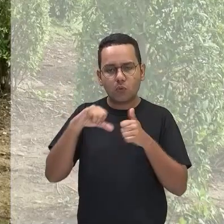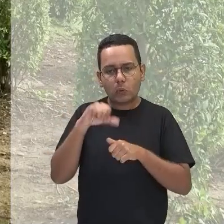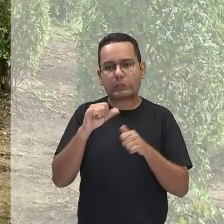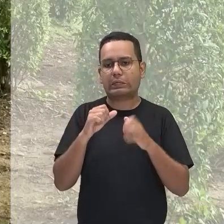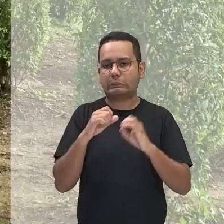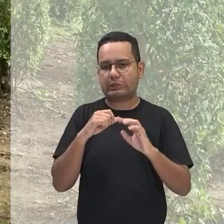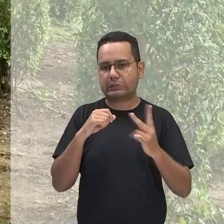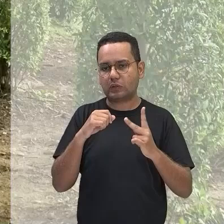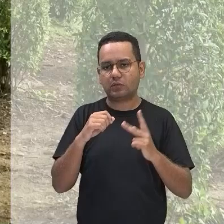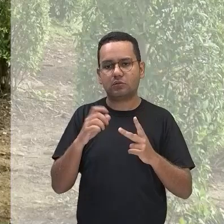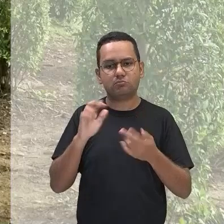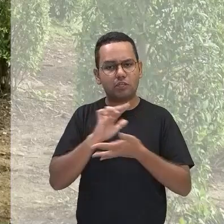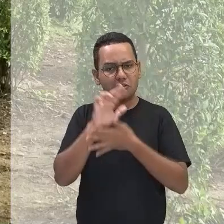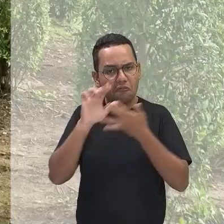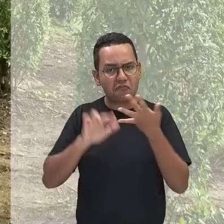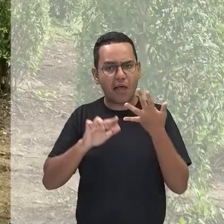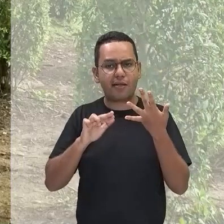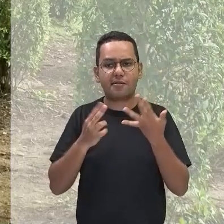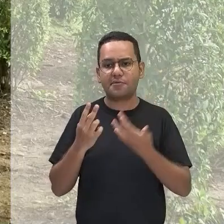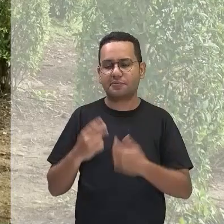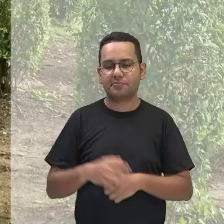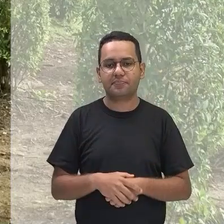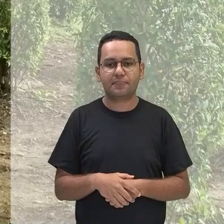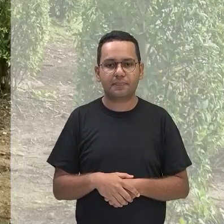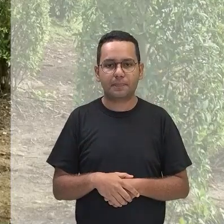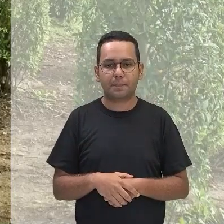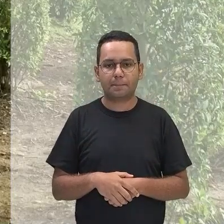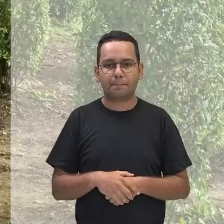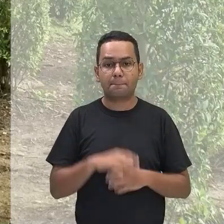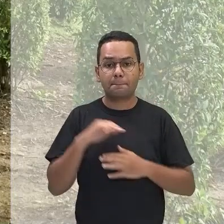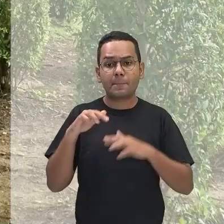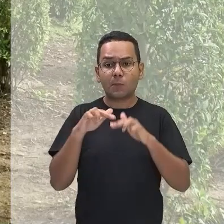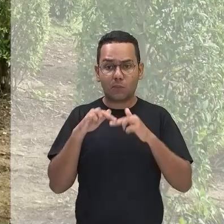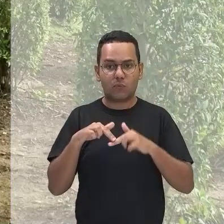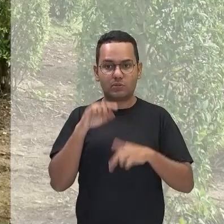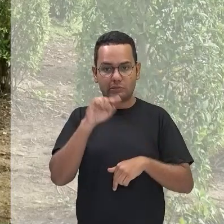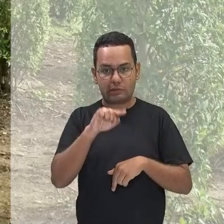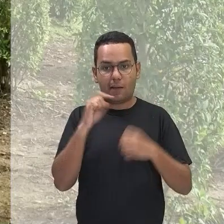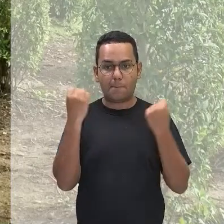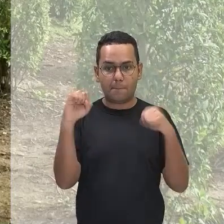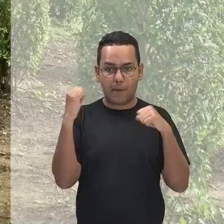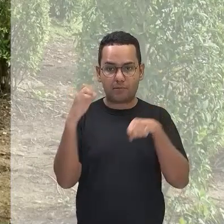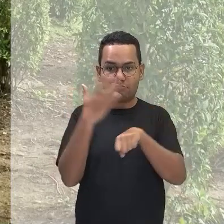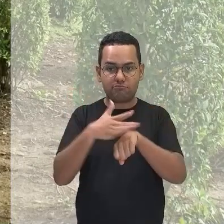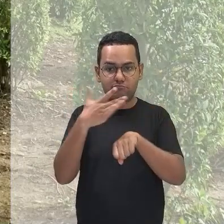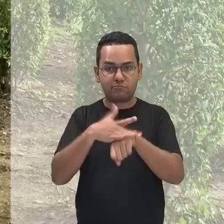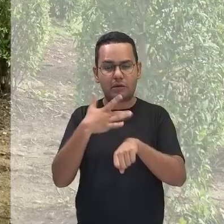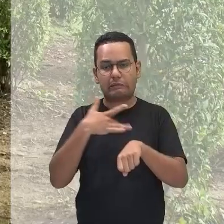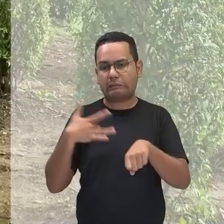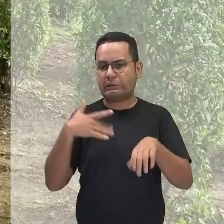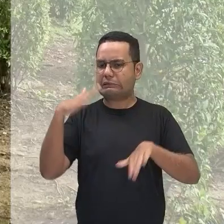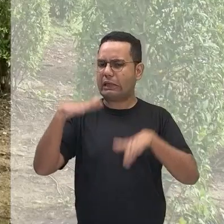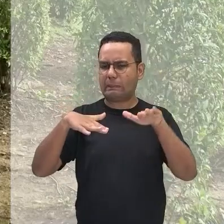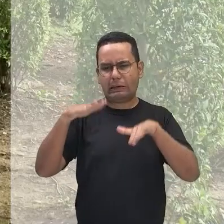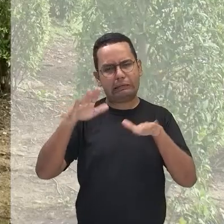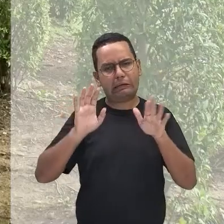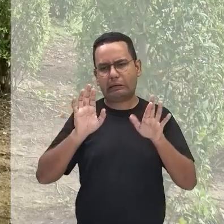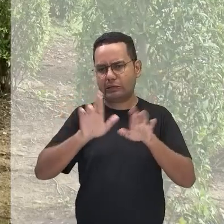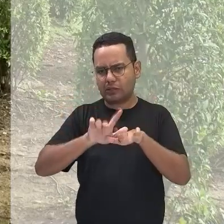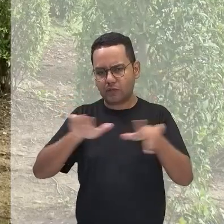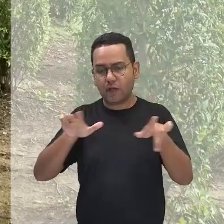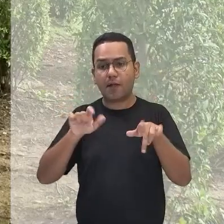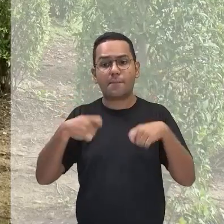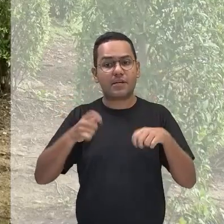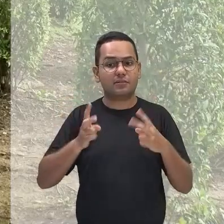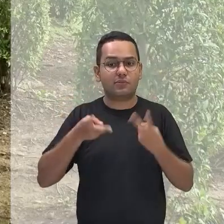muito beneficiada. Então, os exercícios físicos, independente da atividade física que você faça, tem que ser constante, tem que ser pelo